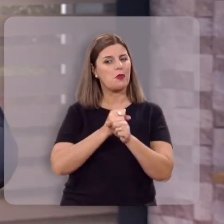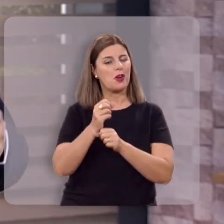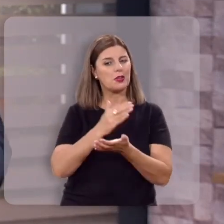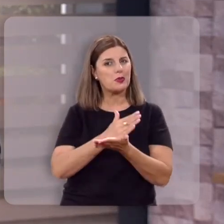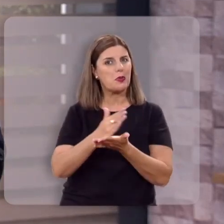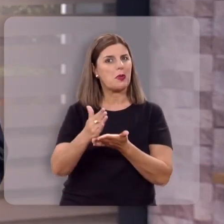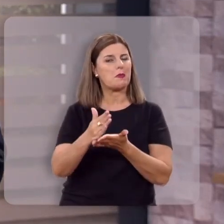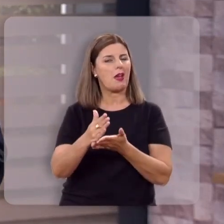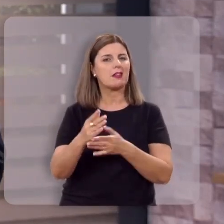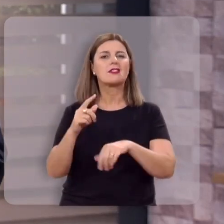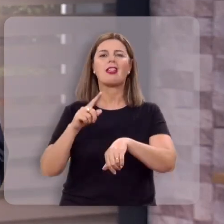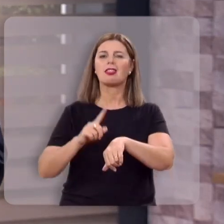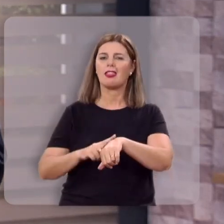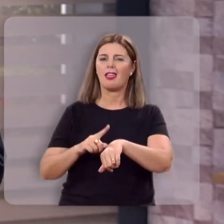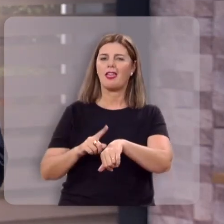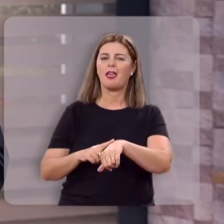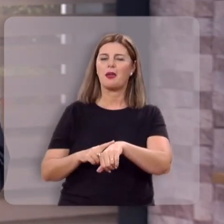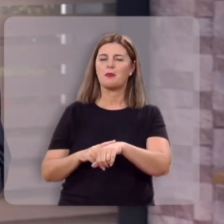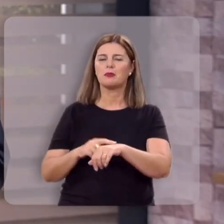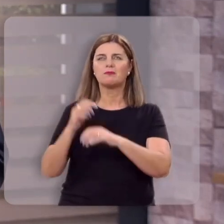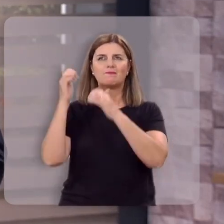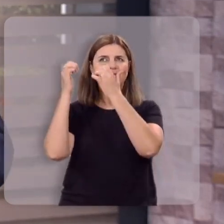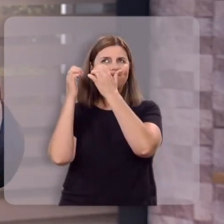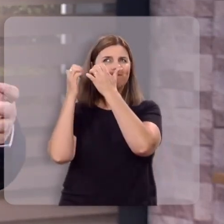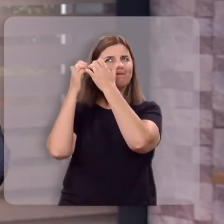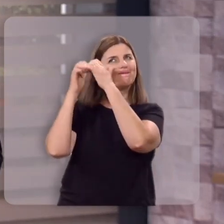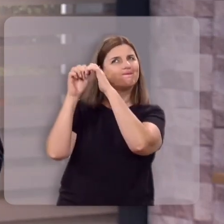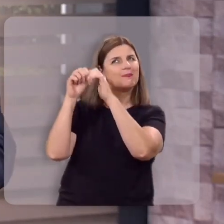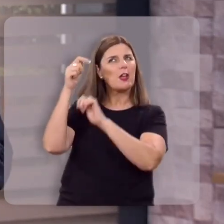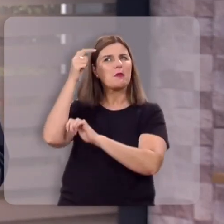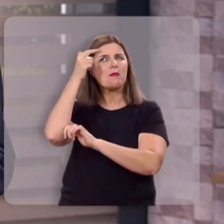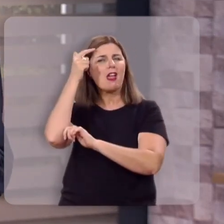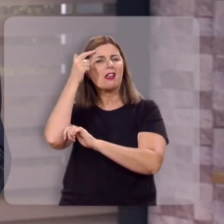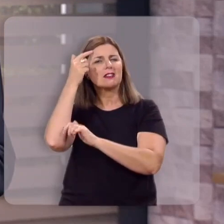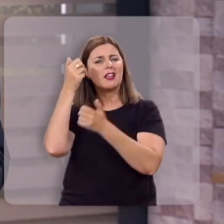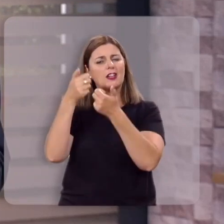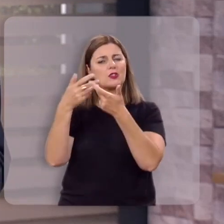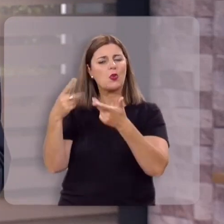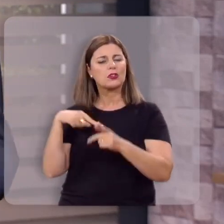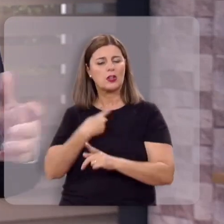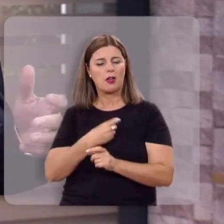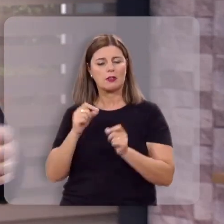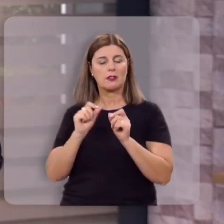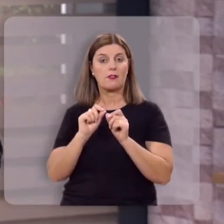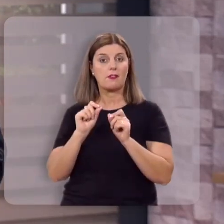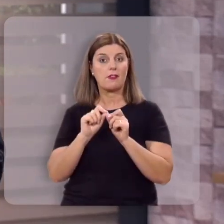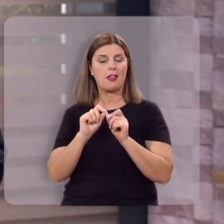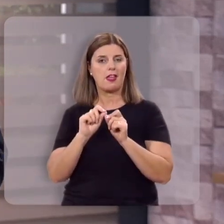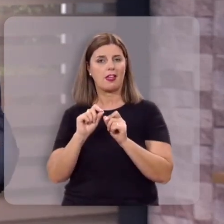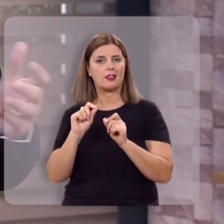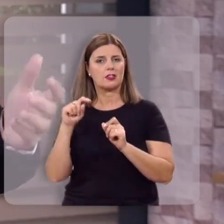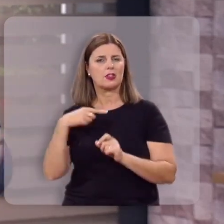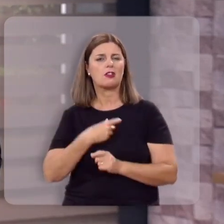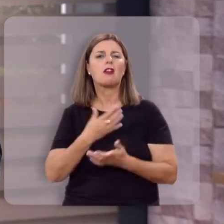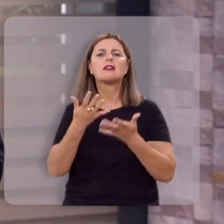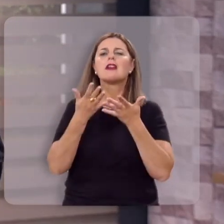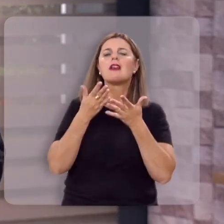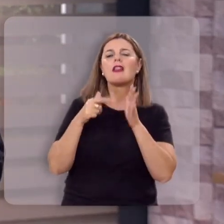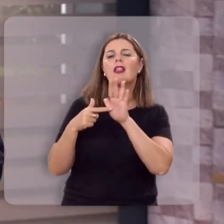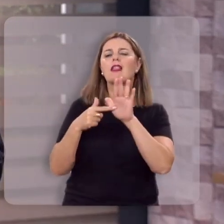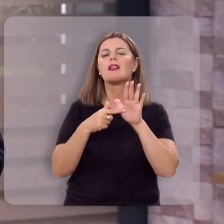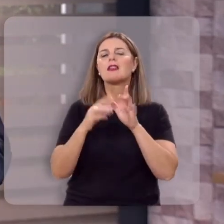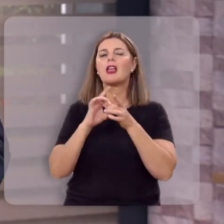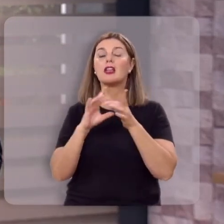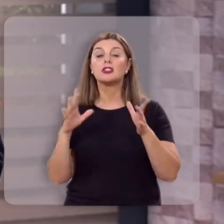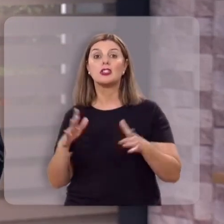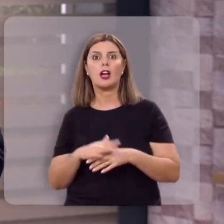inicia, é tempo também de reflexão, de pensar naquilo que nós temos feito, naquilo que nós gostaríamos de deixar de